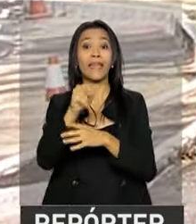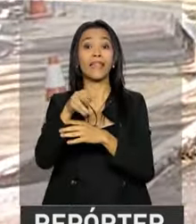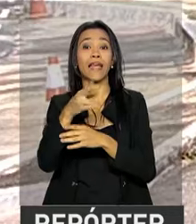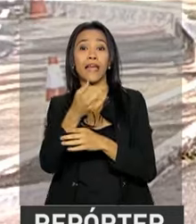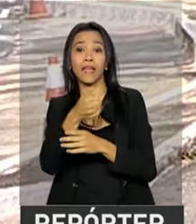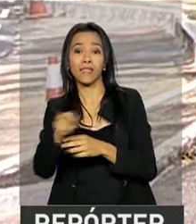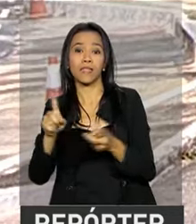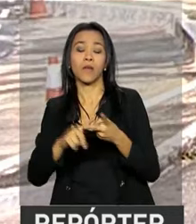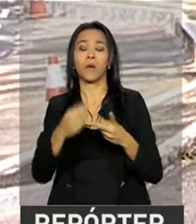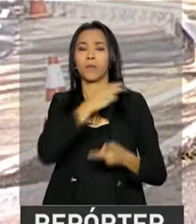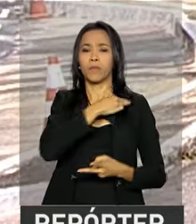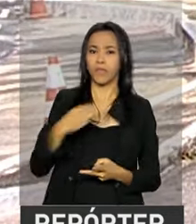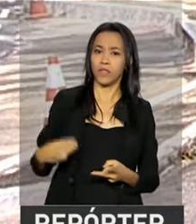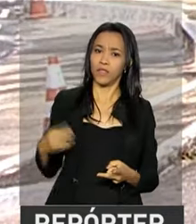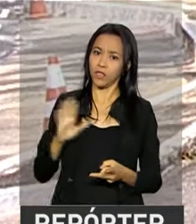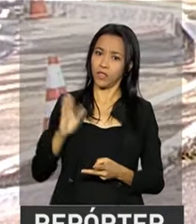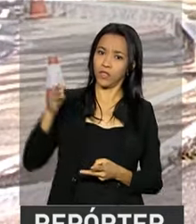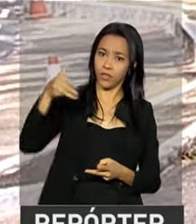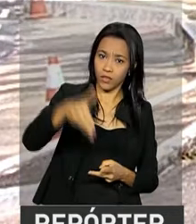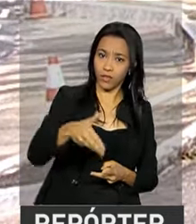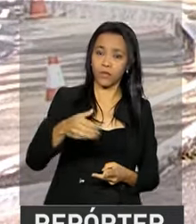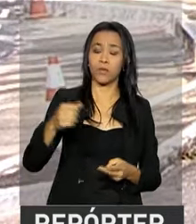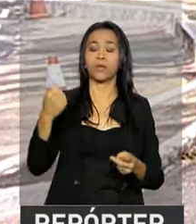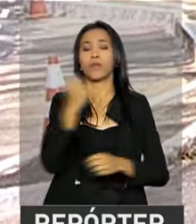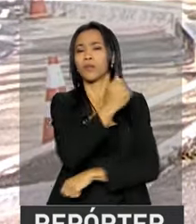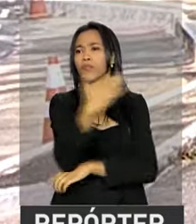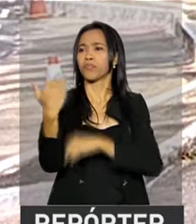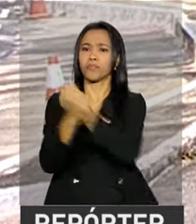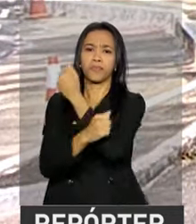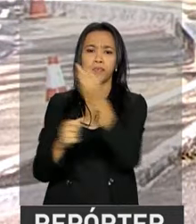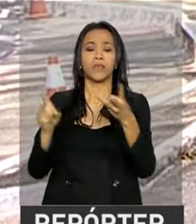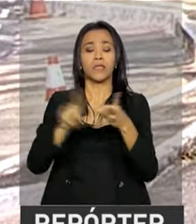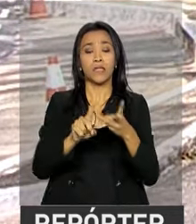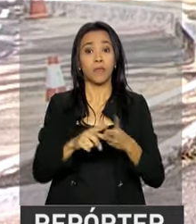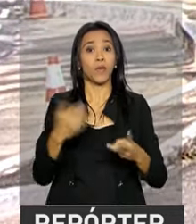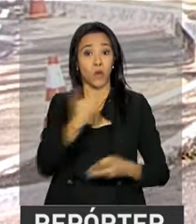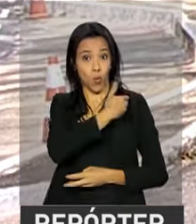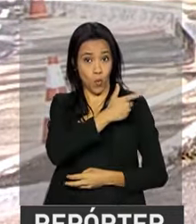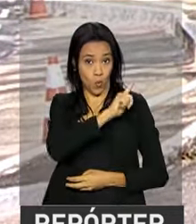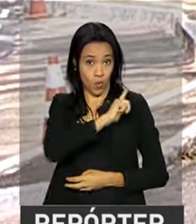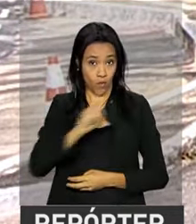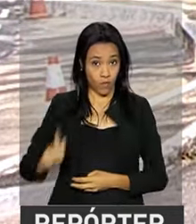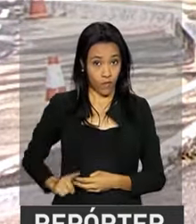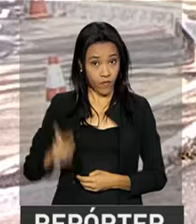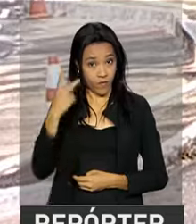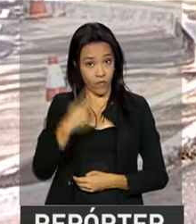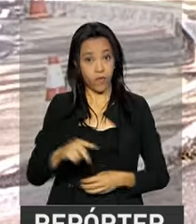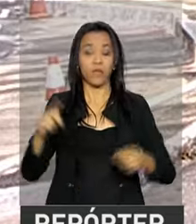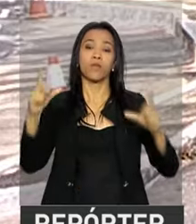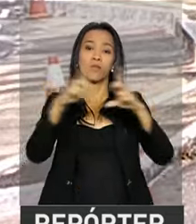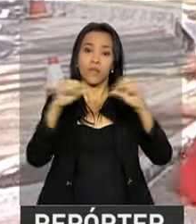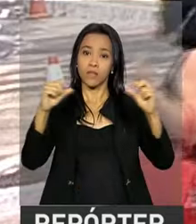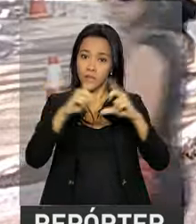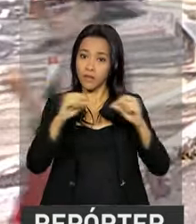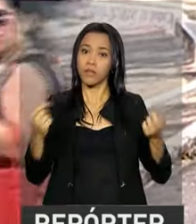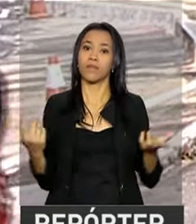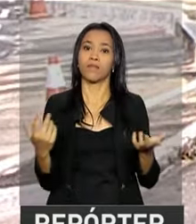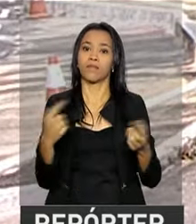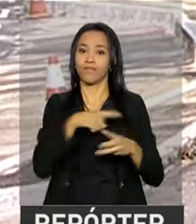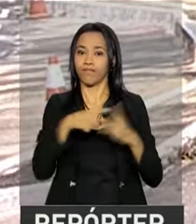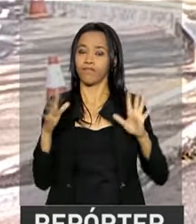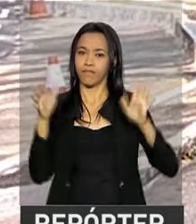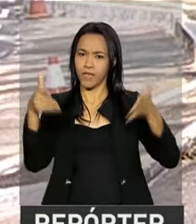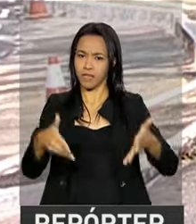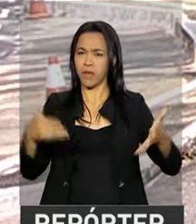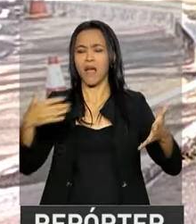ministro do meio ambiente sarnei filho e o governador do Distrito Federal Rodrigo Rolemberg durante o evento eh a